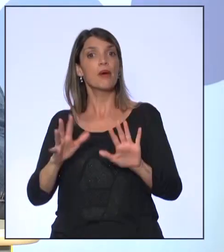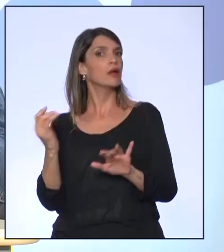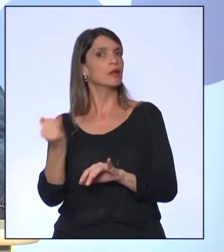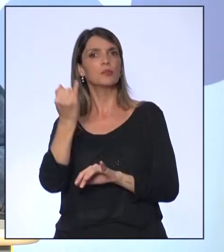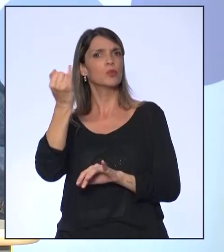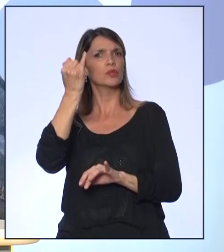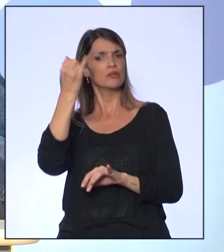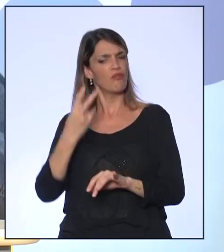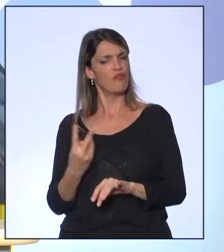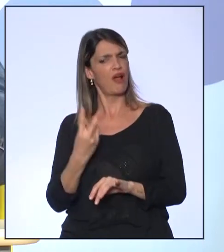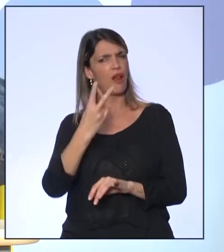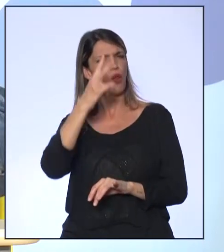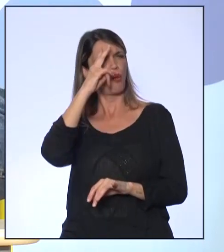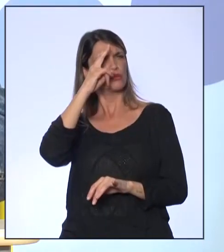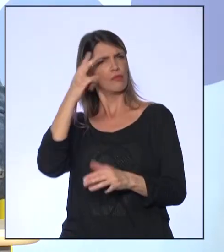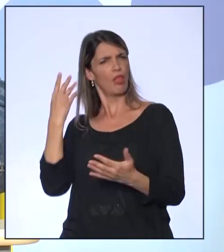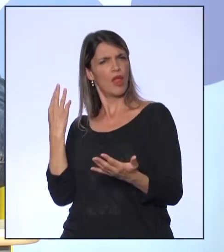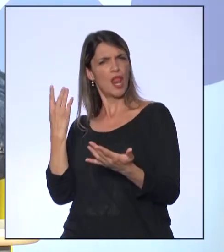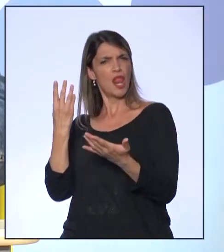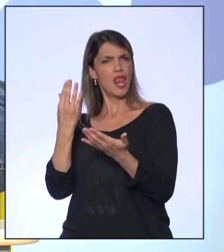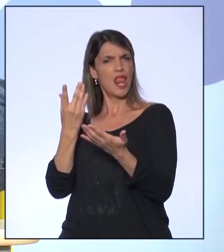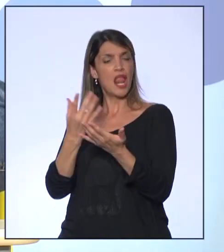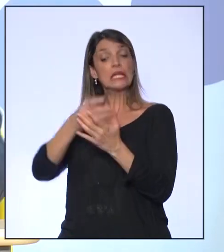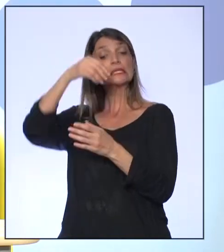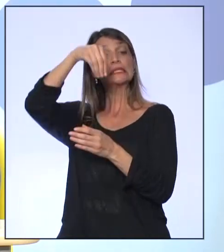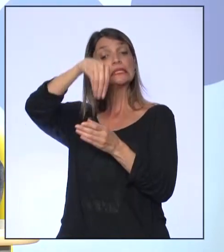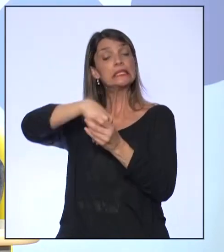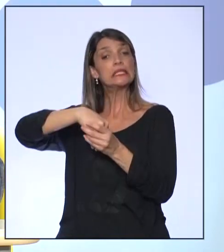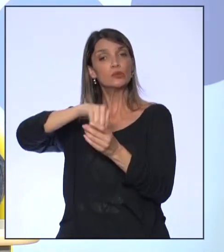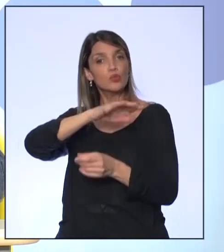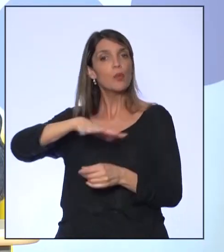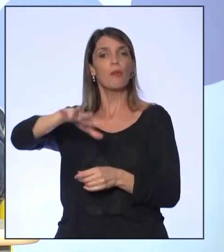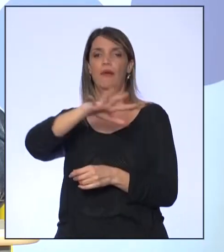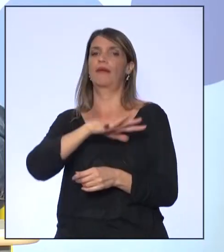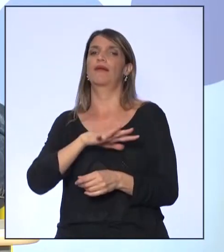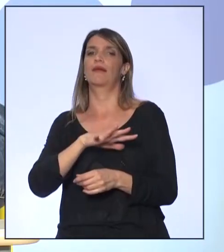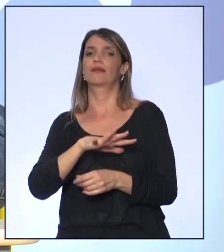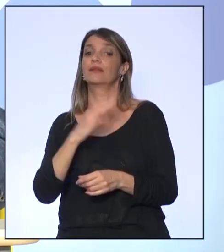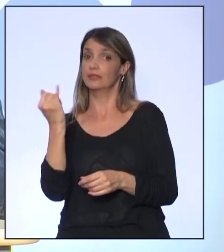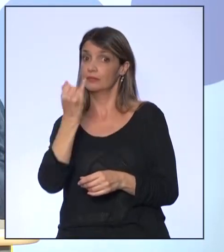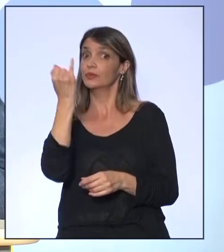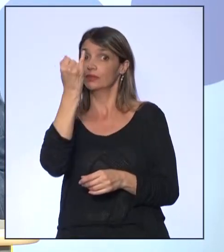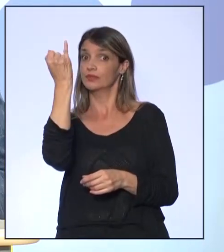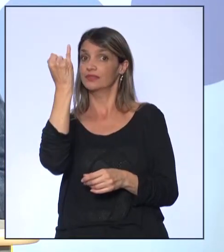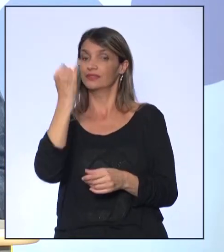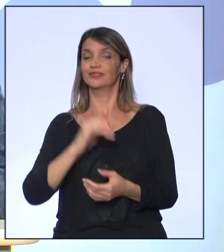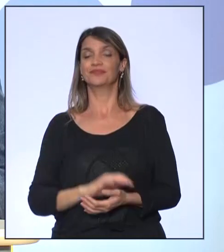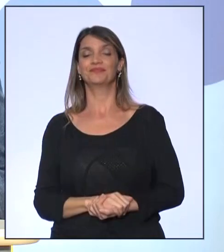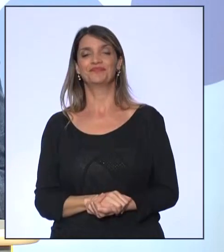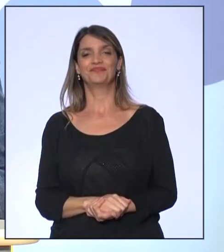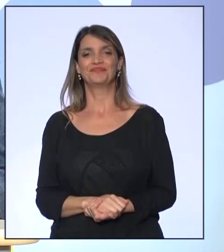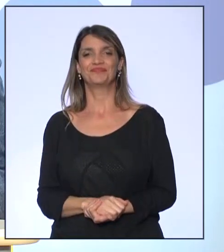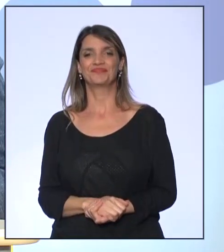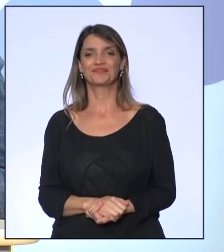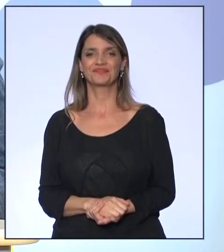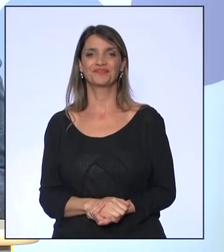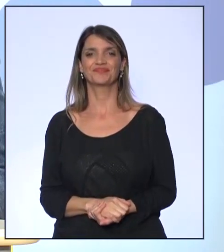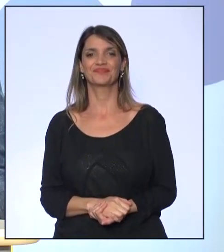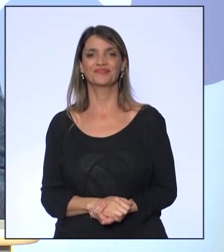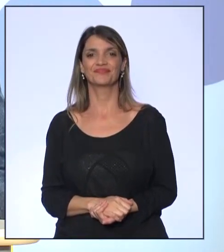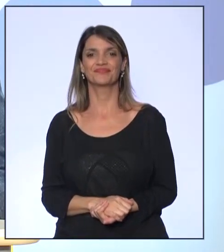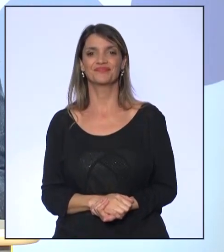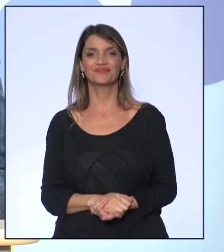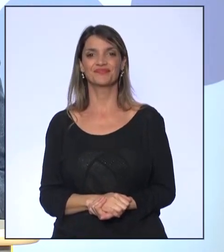e um valor histórico e cultural dentro da comunidade do bairro onde você mora, né? E isso também é muito importante, tá bom? Olha só.